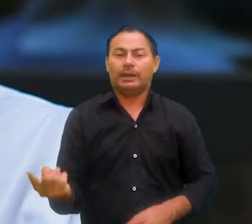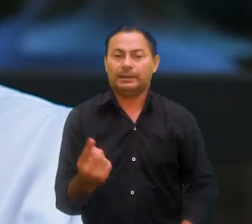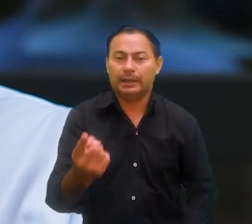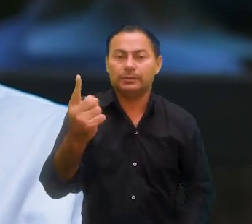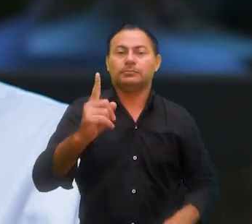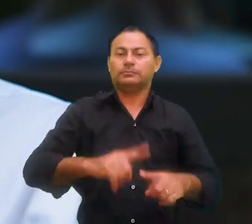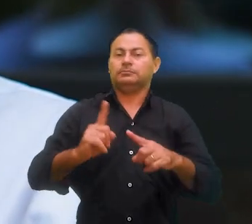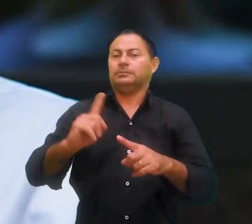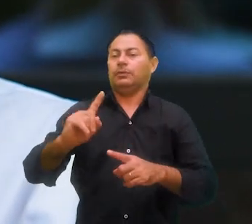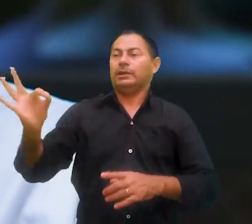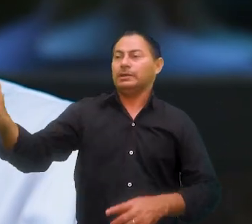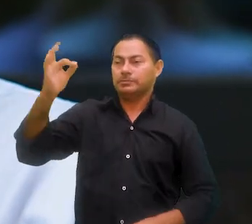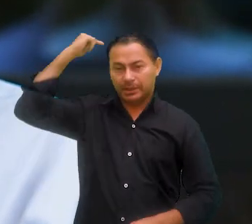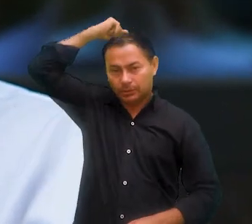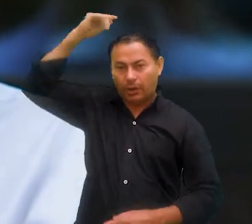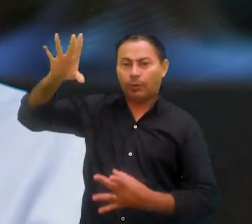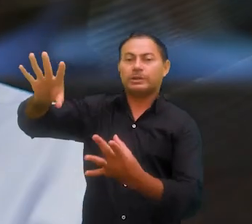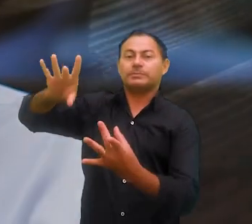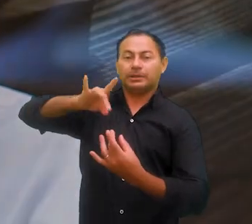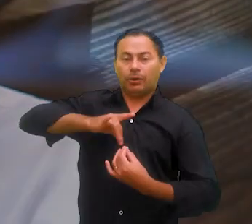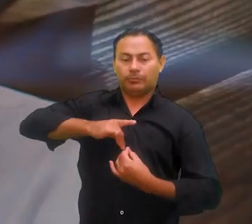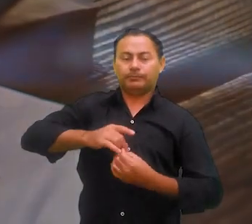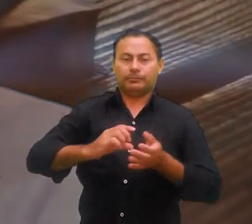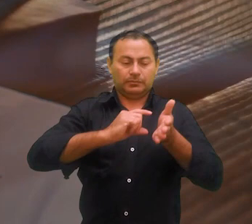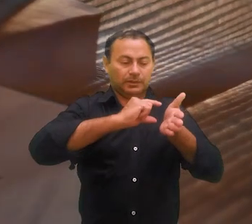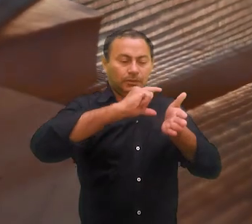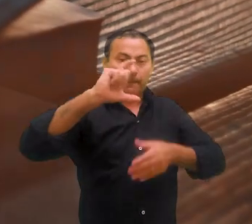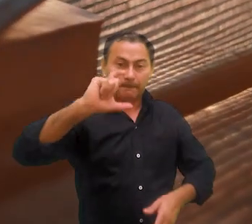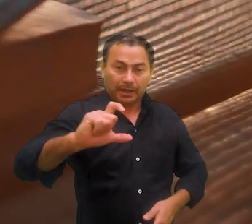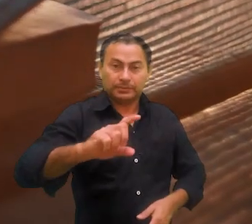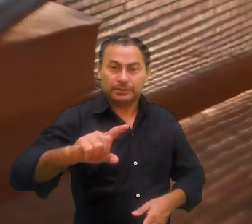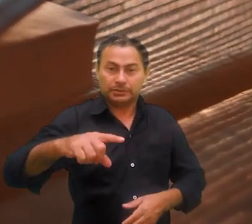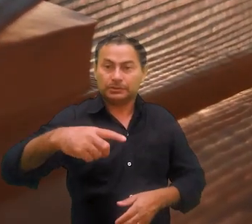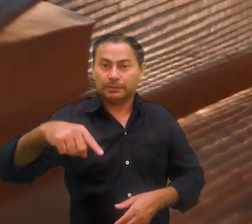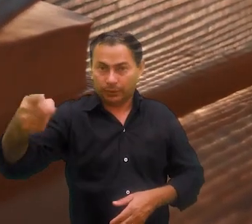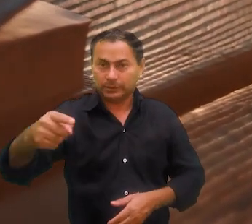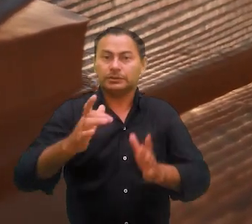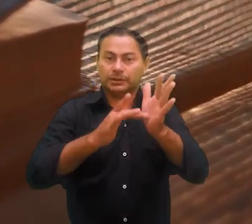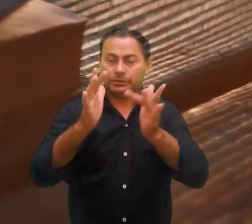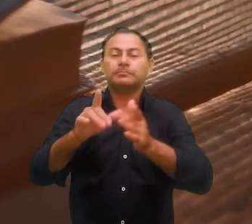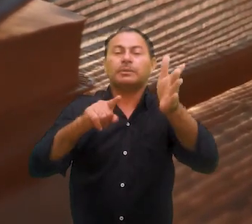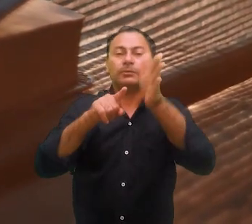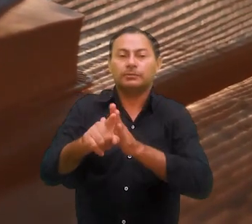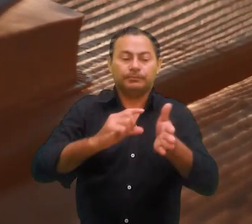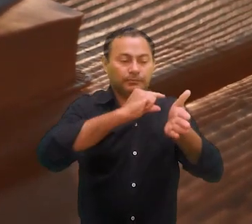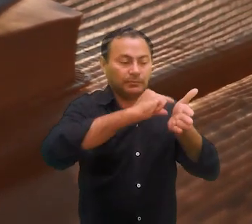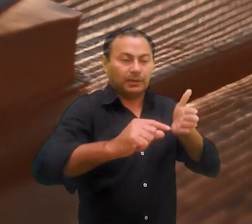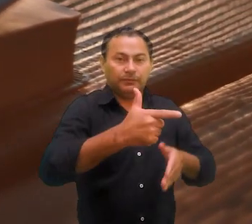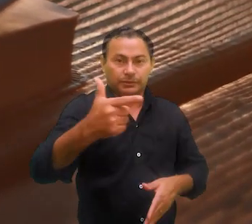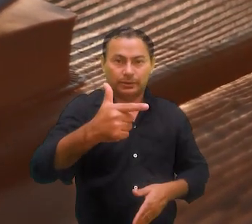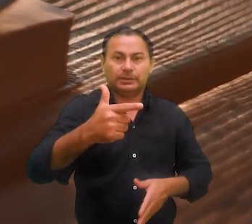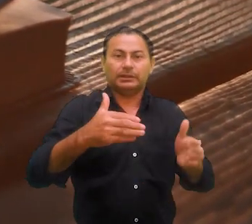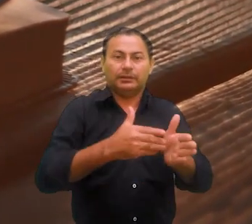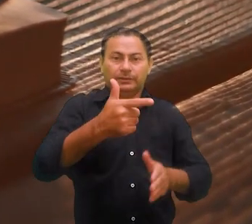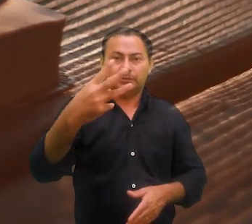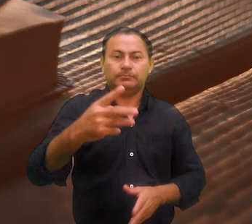que não são eternas, porque não são espirituais? No parágrafo seguinte, Jesus faz uma outra pergunta. Os